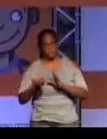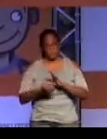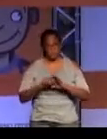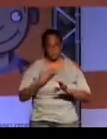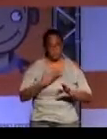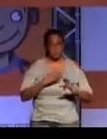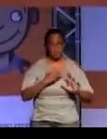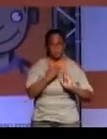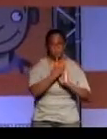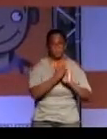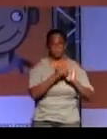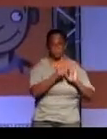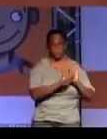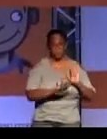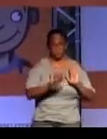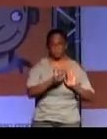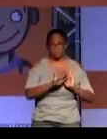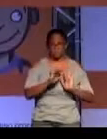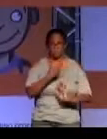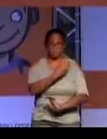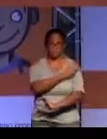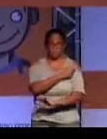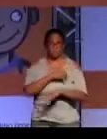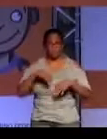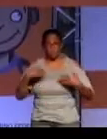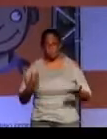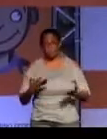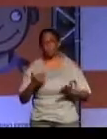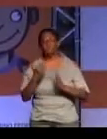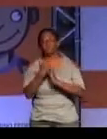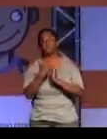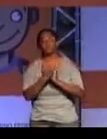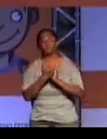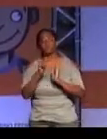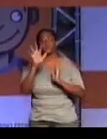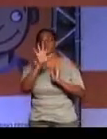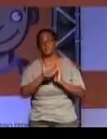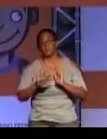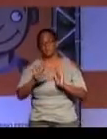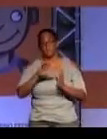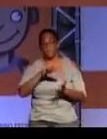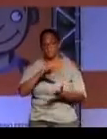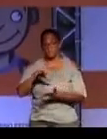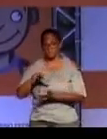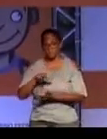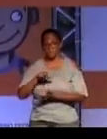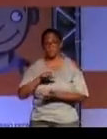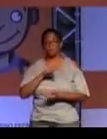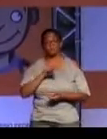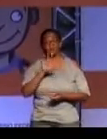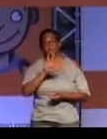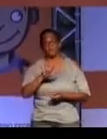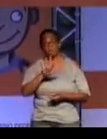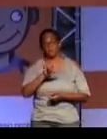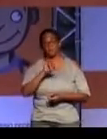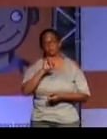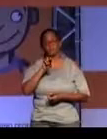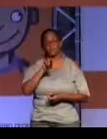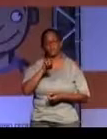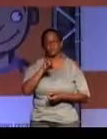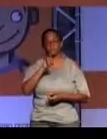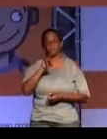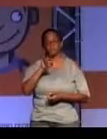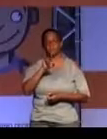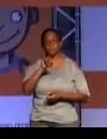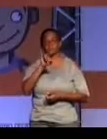Nacional de Imunização, hoje chama-se Programa Nacional de Imunizações, pois inclui